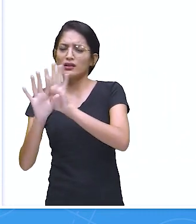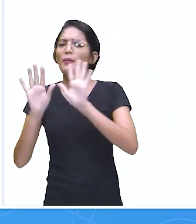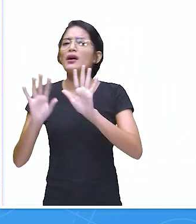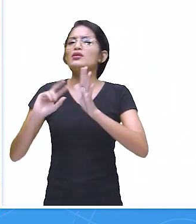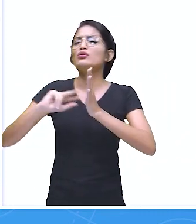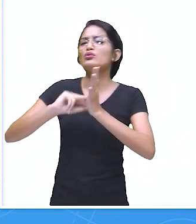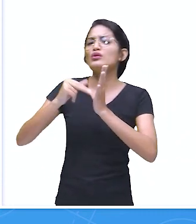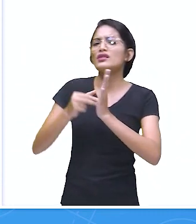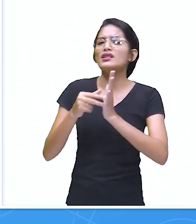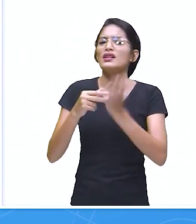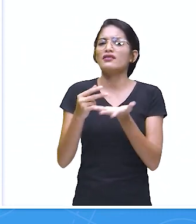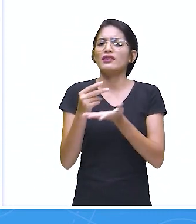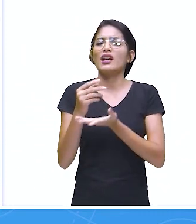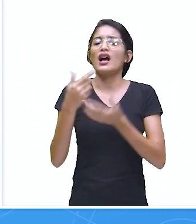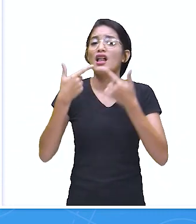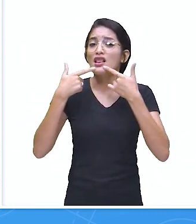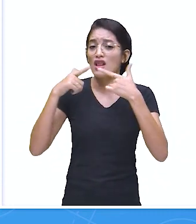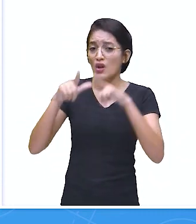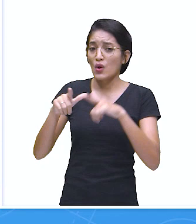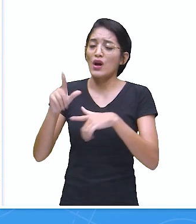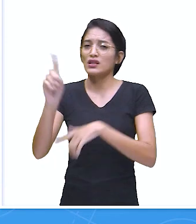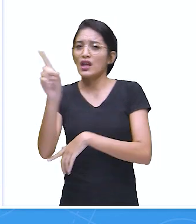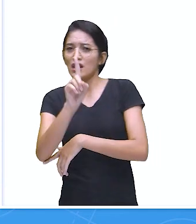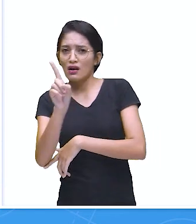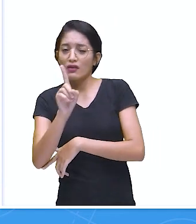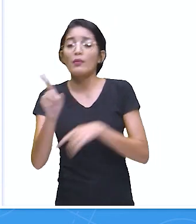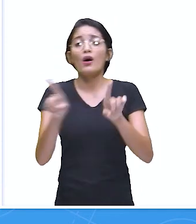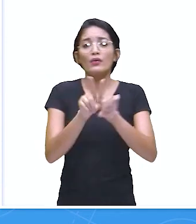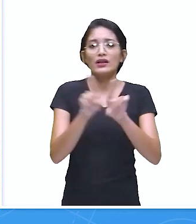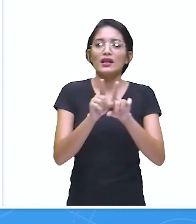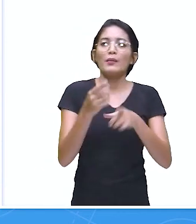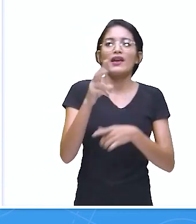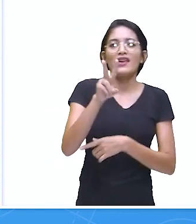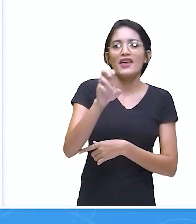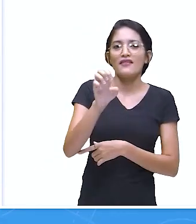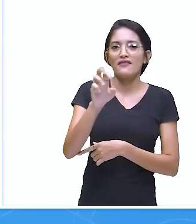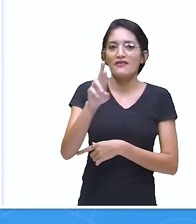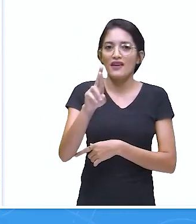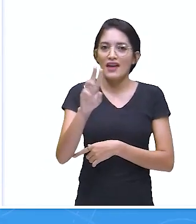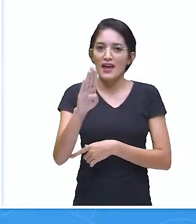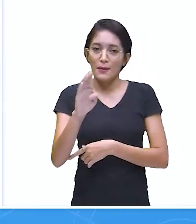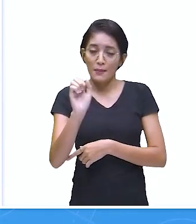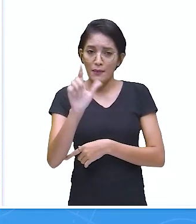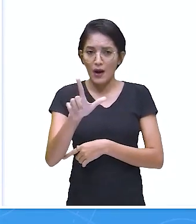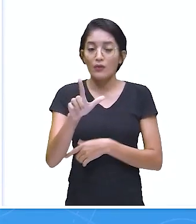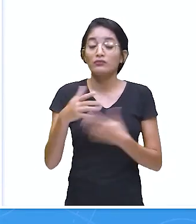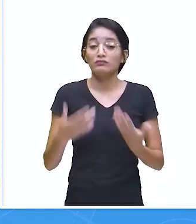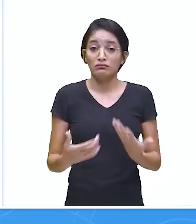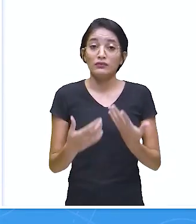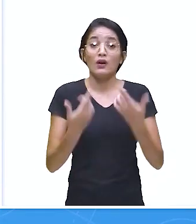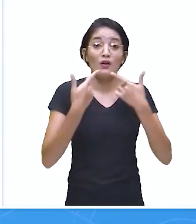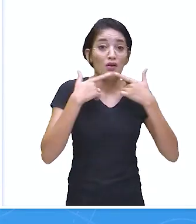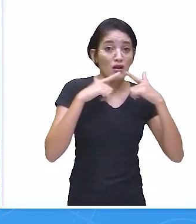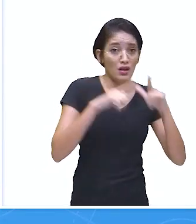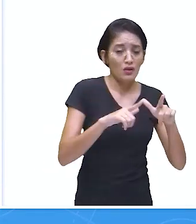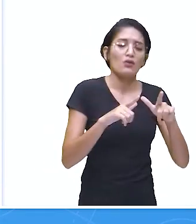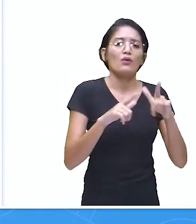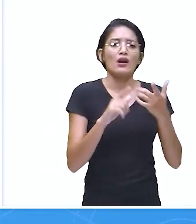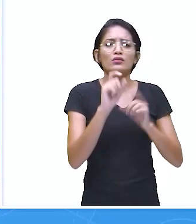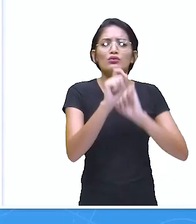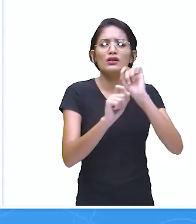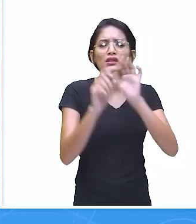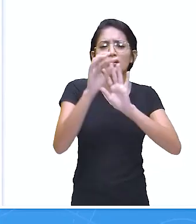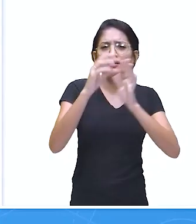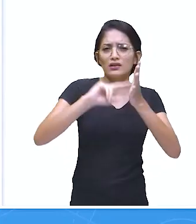vem ser uma linguagem verbal e uma linguagem não verbal? Muito bem, olha só. Linguagem verbal é a